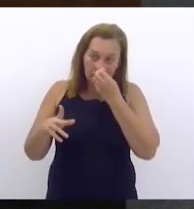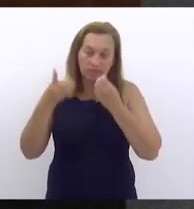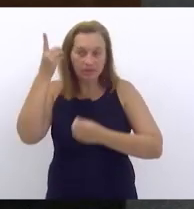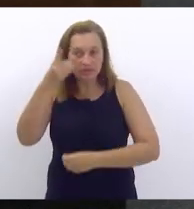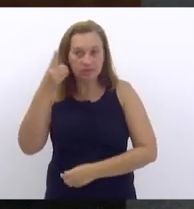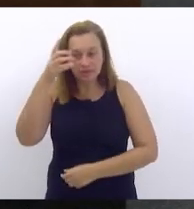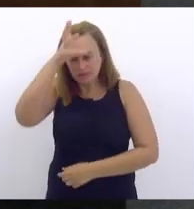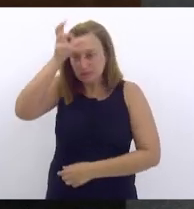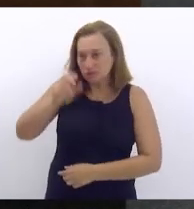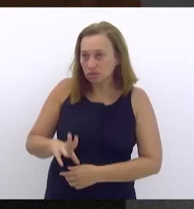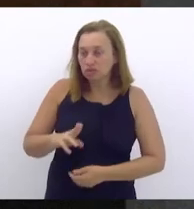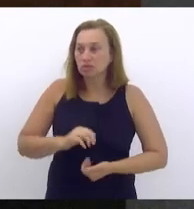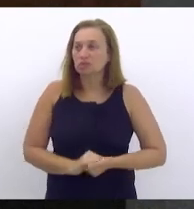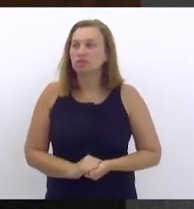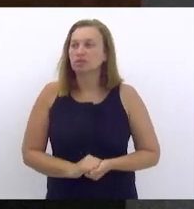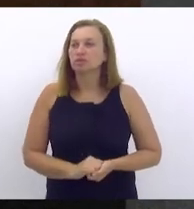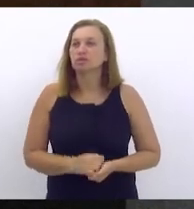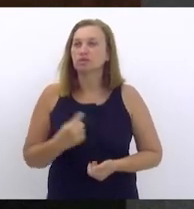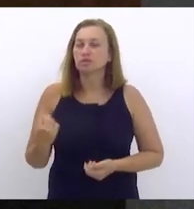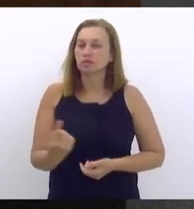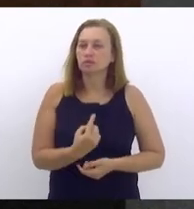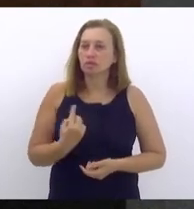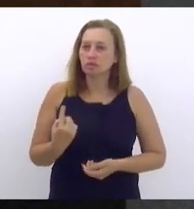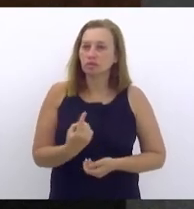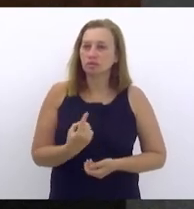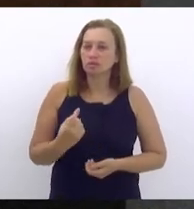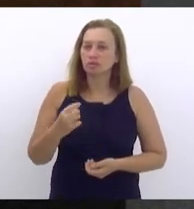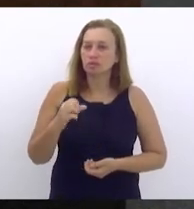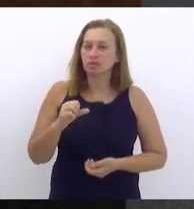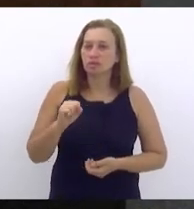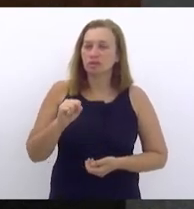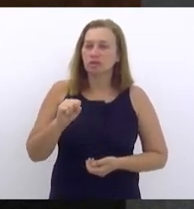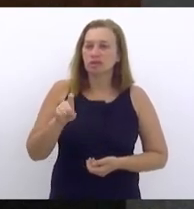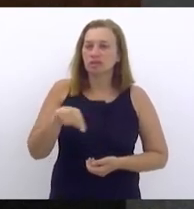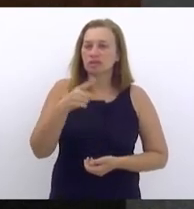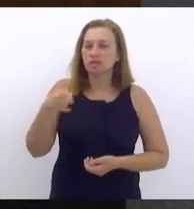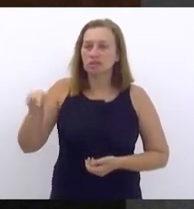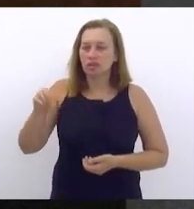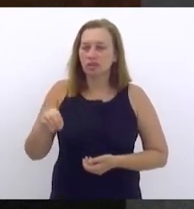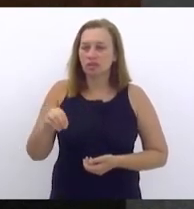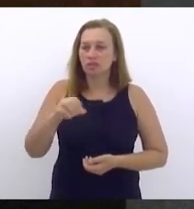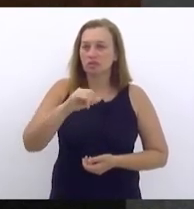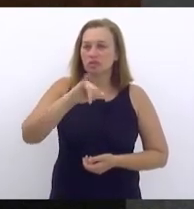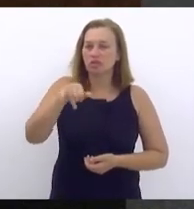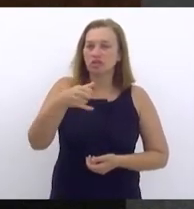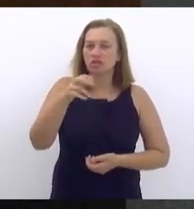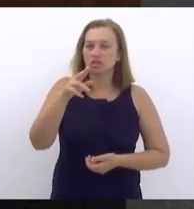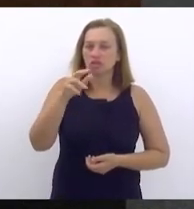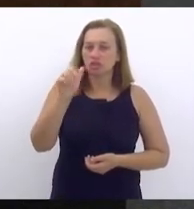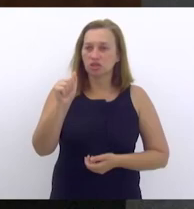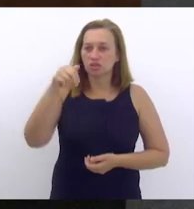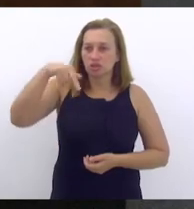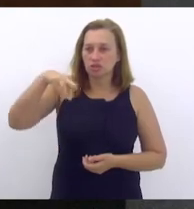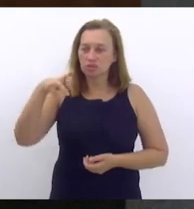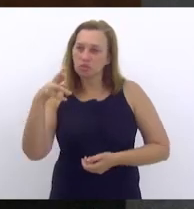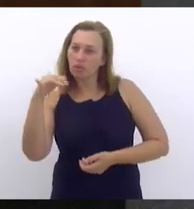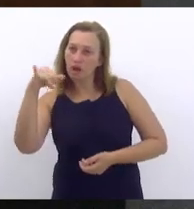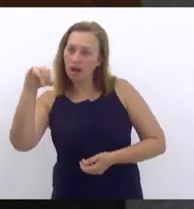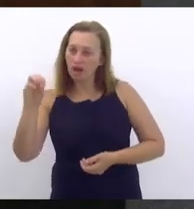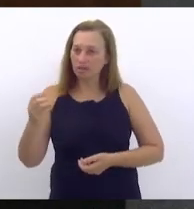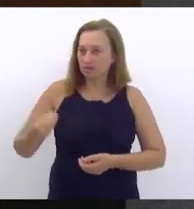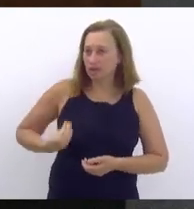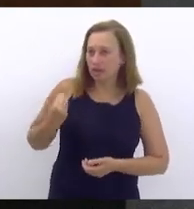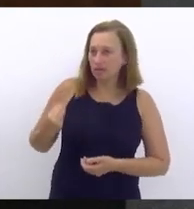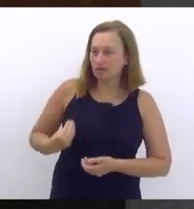deputada Tia Ju, que nosso São Januário está vivo. Dia 21, São Januário vai ser reaberto,